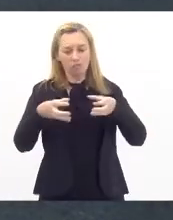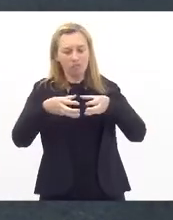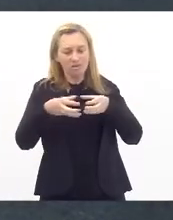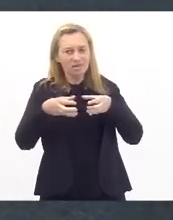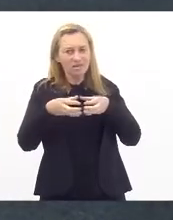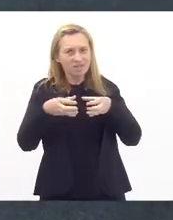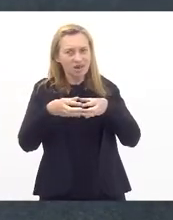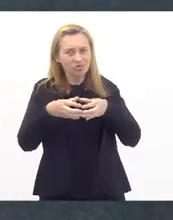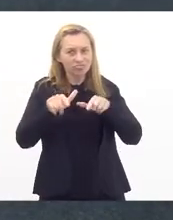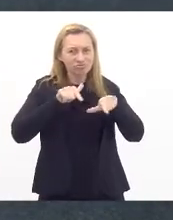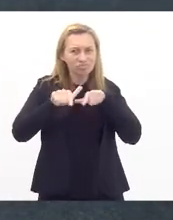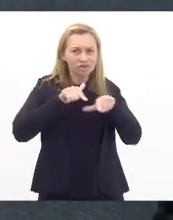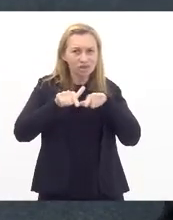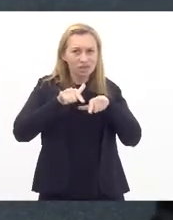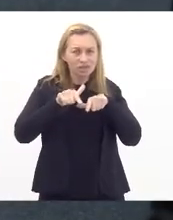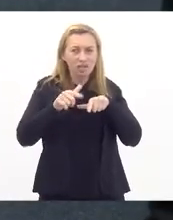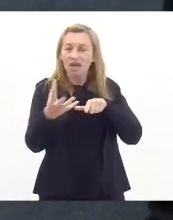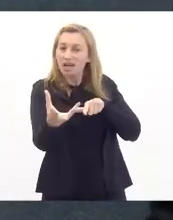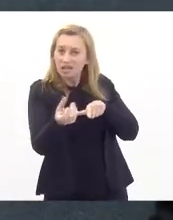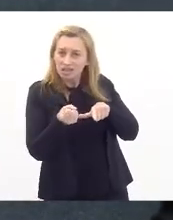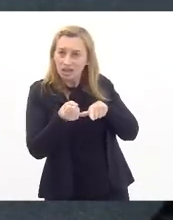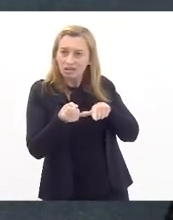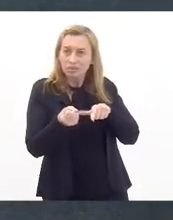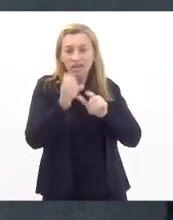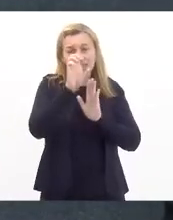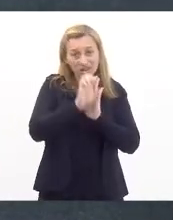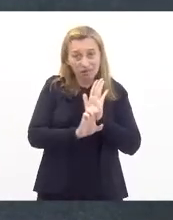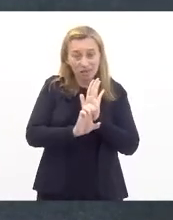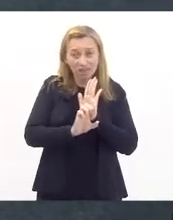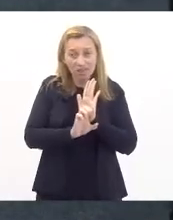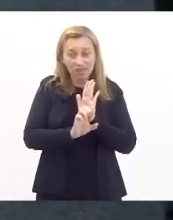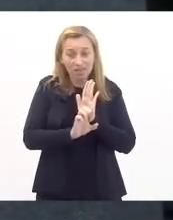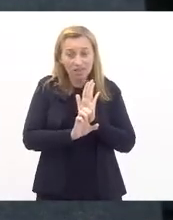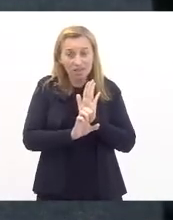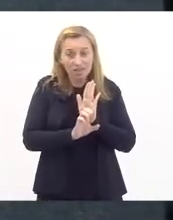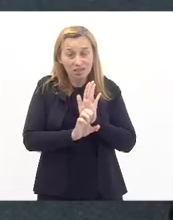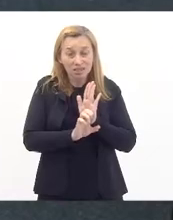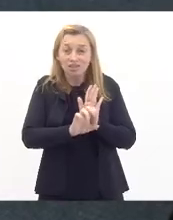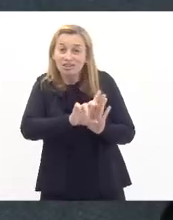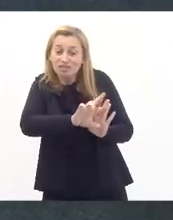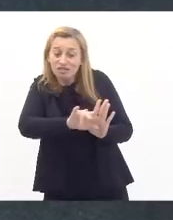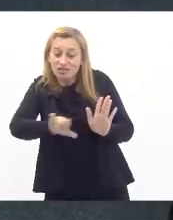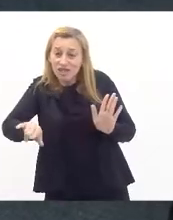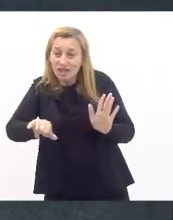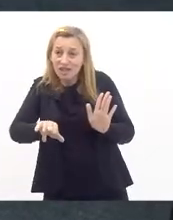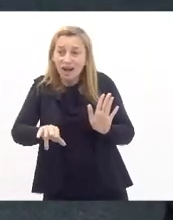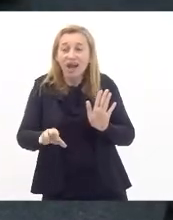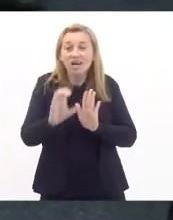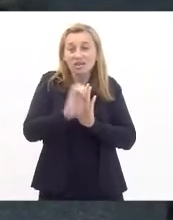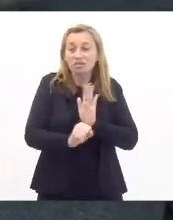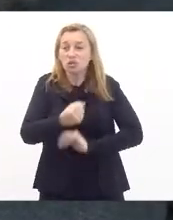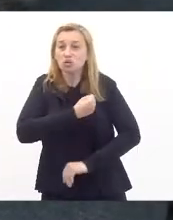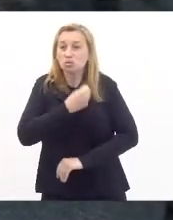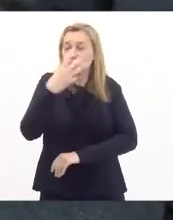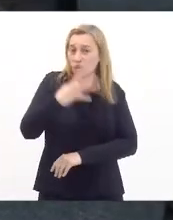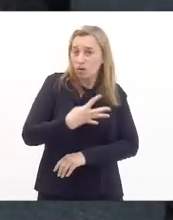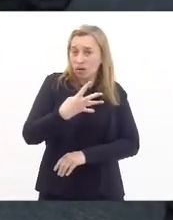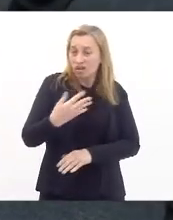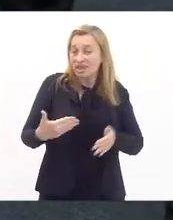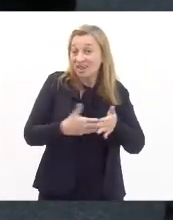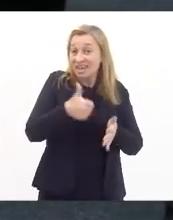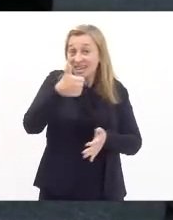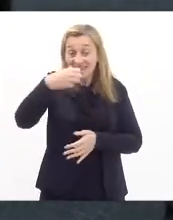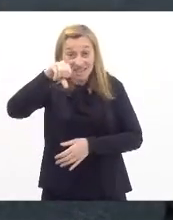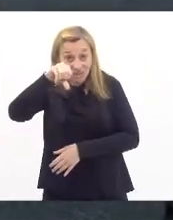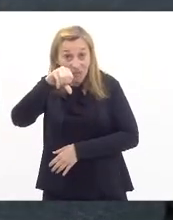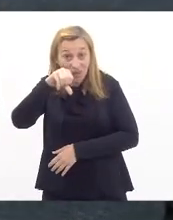de trabalho acolhe essas emendas de modo diverso as emendas de número 4 a